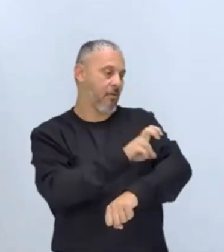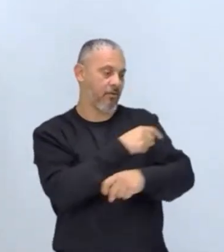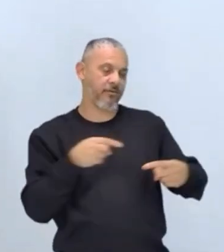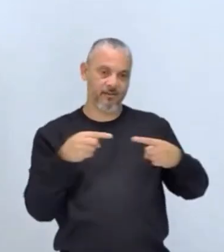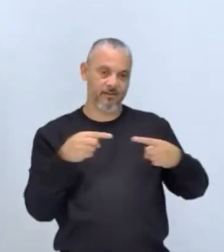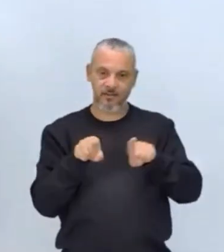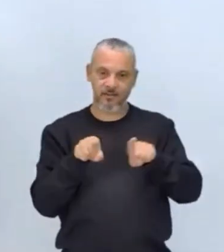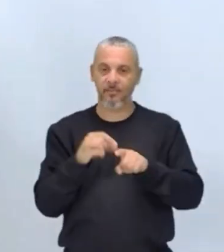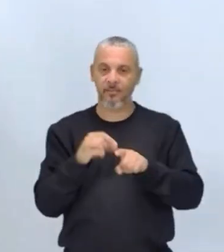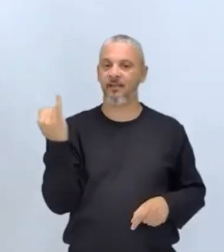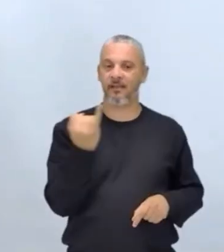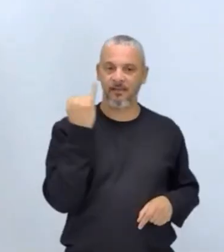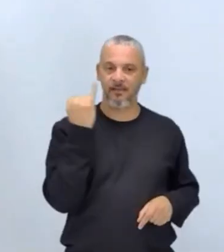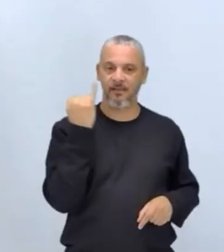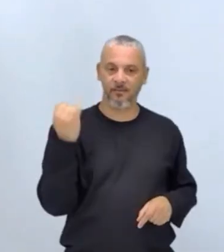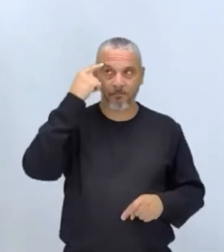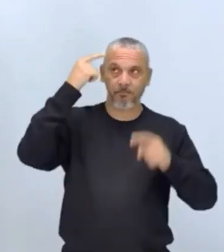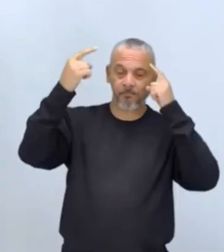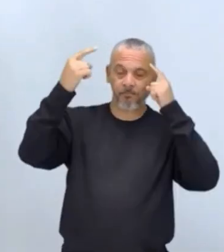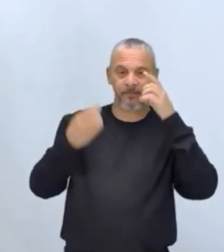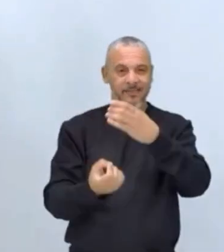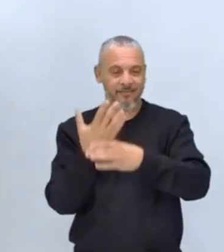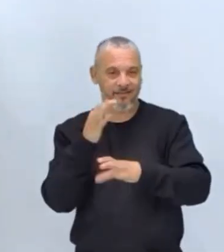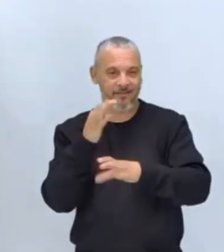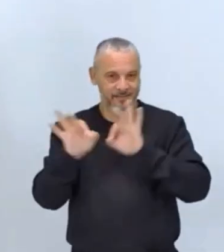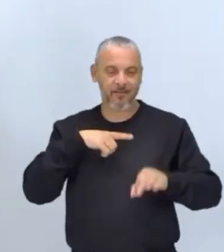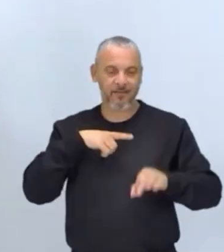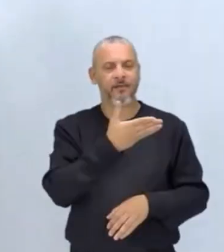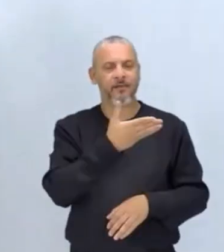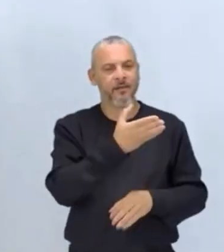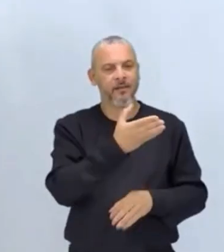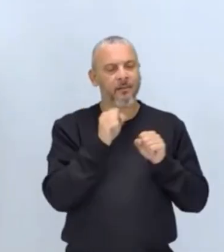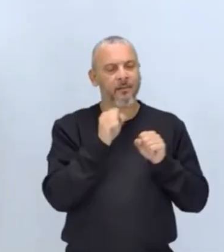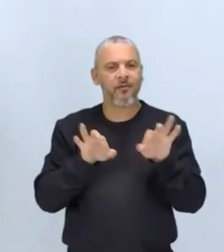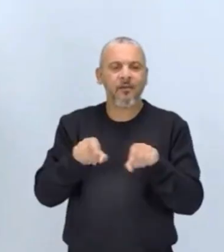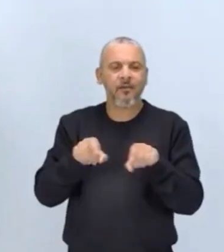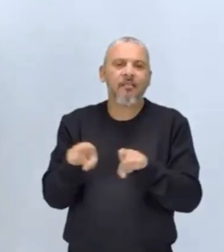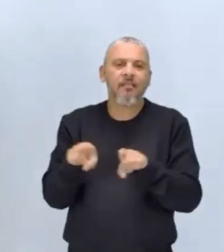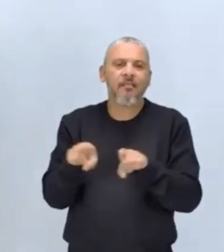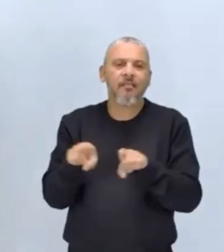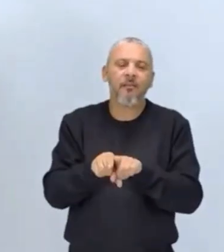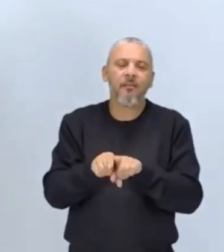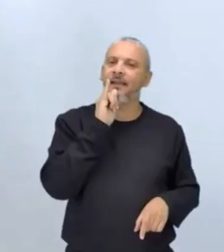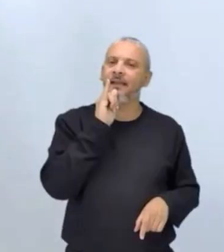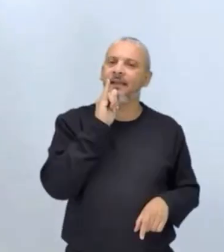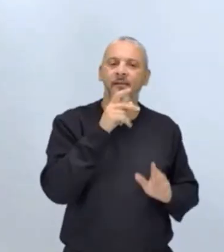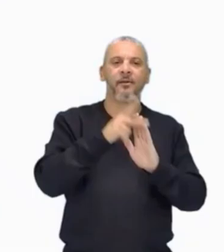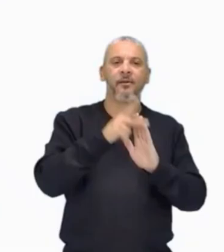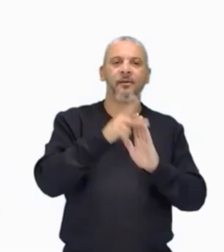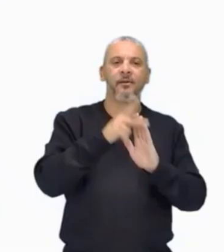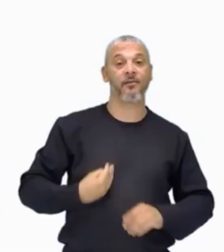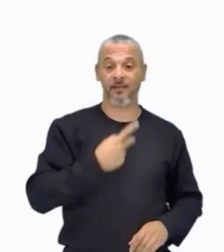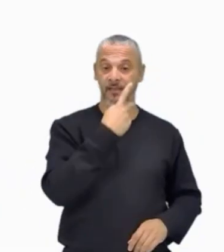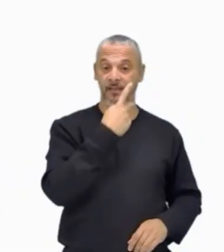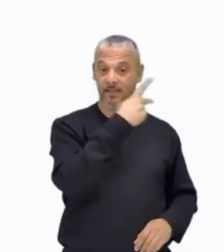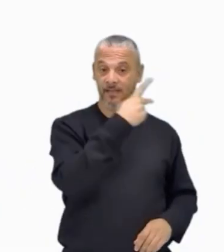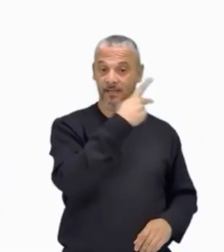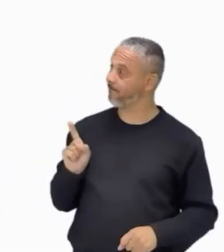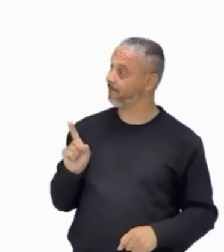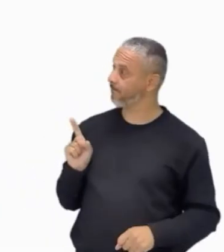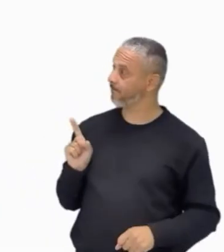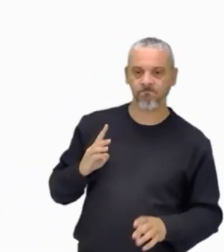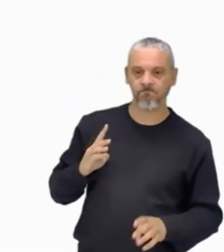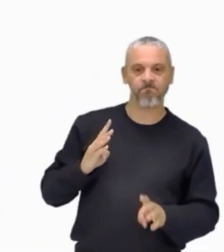como a parte de Cultura Maker, porque nós vamos construir esse protótipo, e você pode trazer também a parte do projeto de vida, que é justamente a